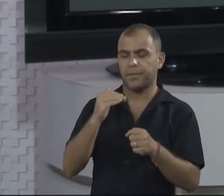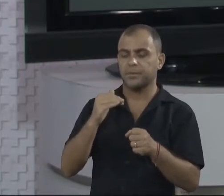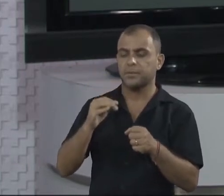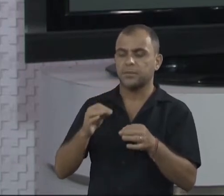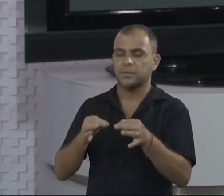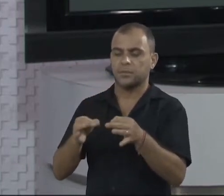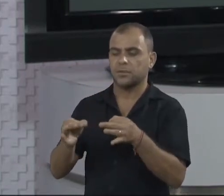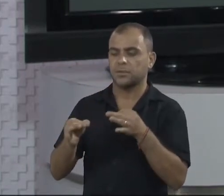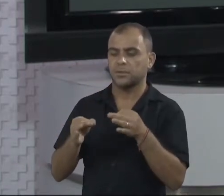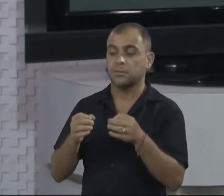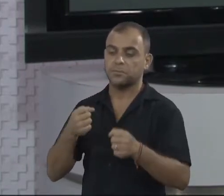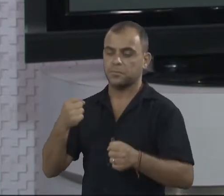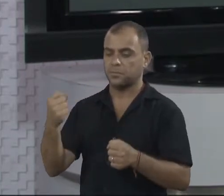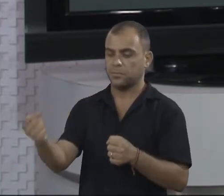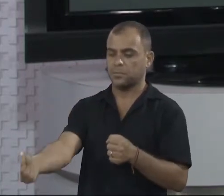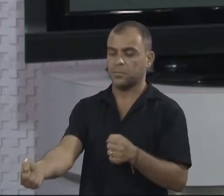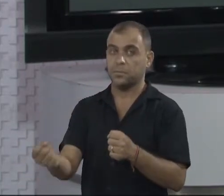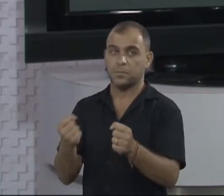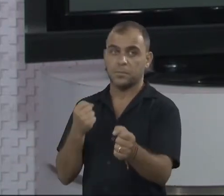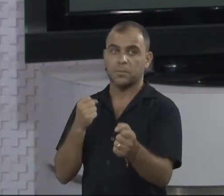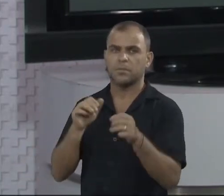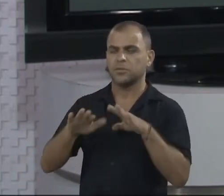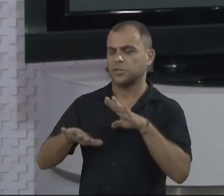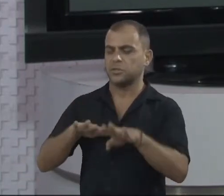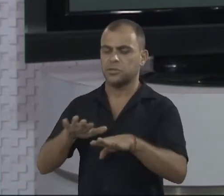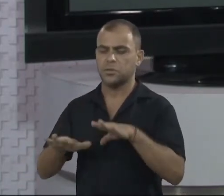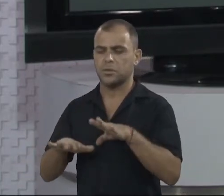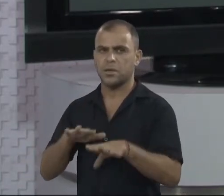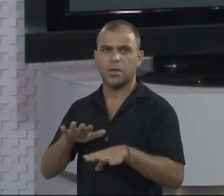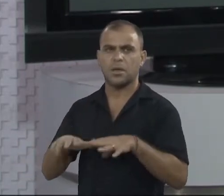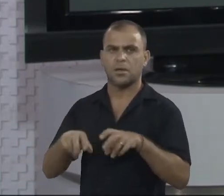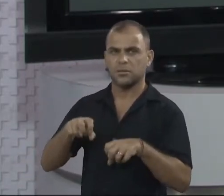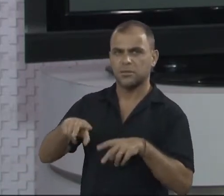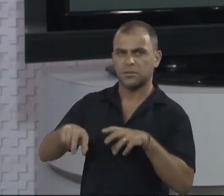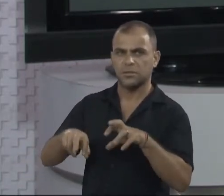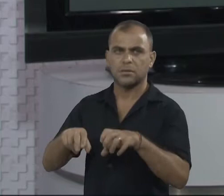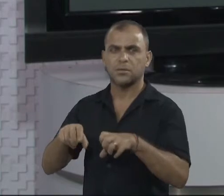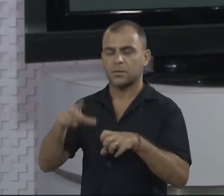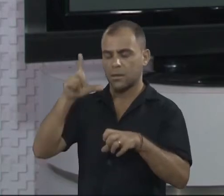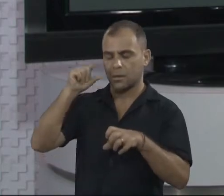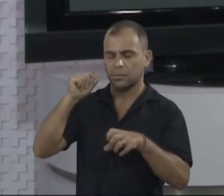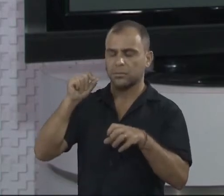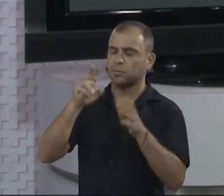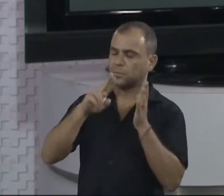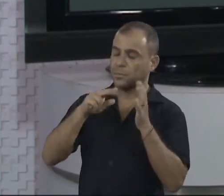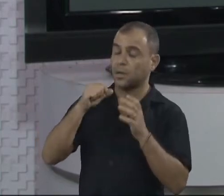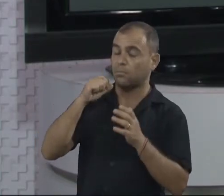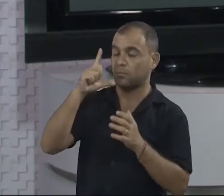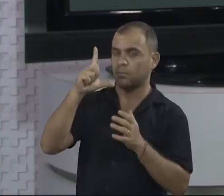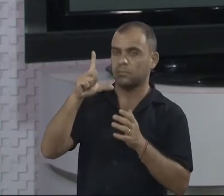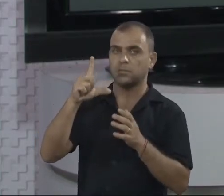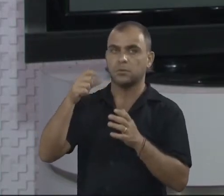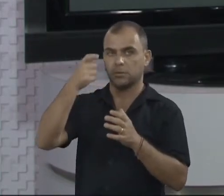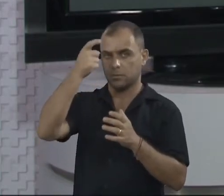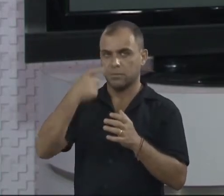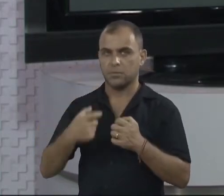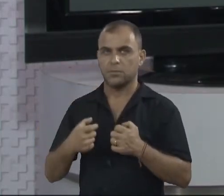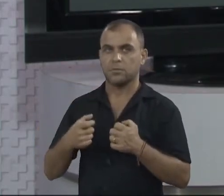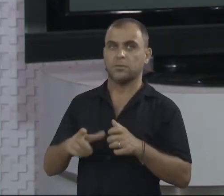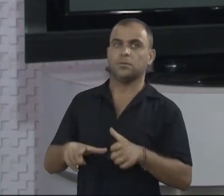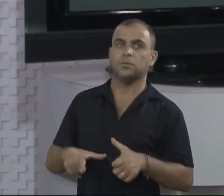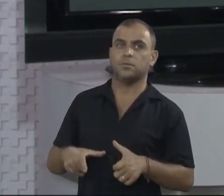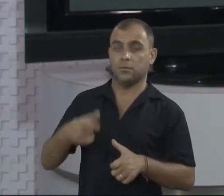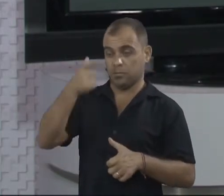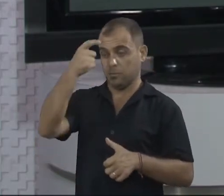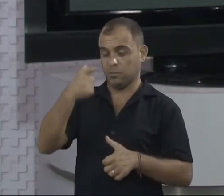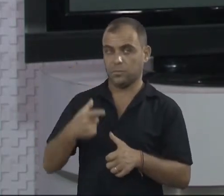coordena os nossos movimentos em geral. Ele também informa sobre como está a postura do nosso corpo, se ela está assim, se ela está assim, se ela